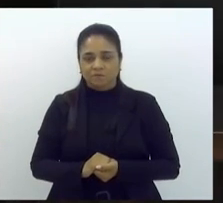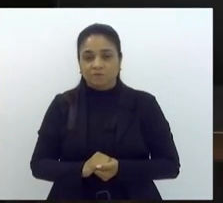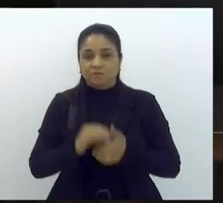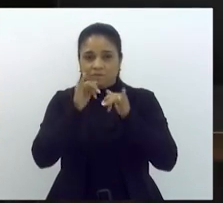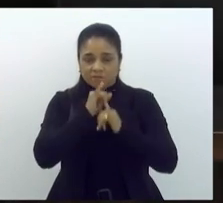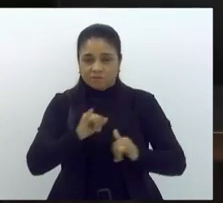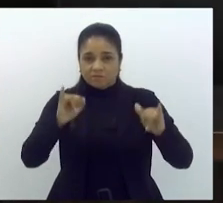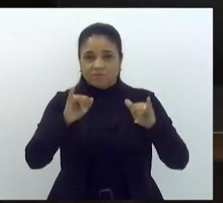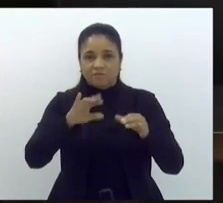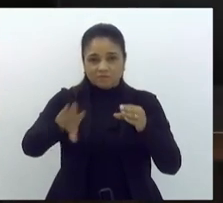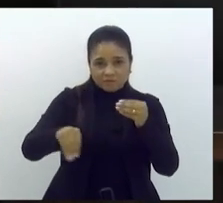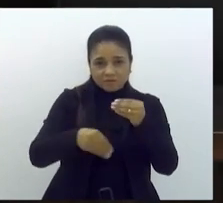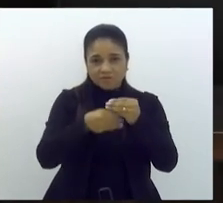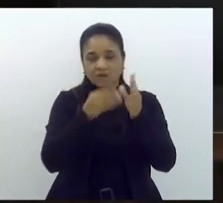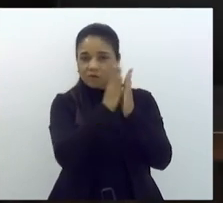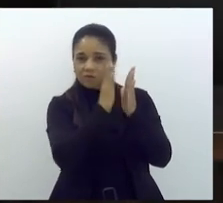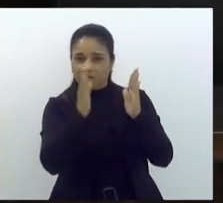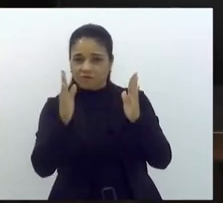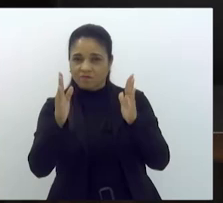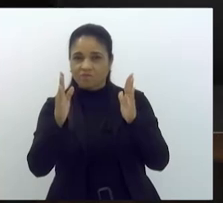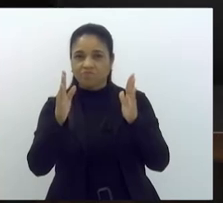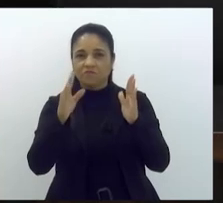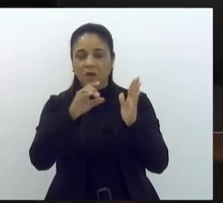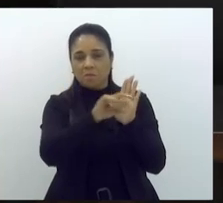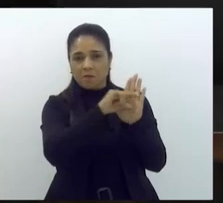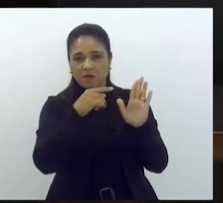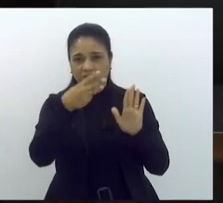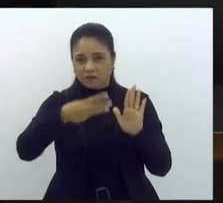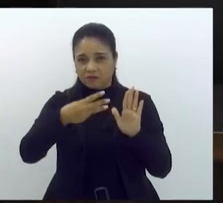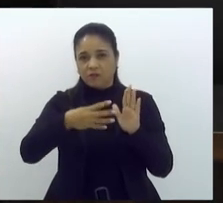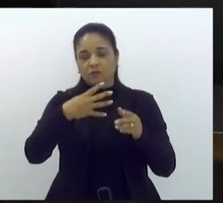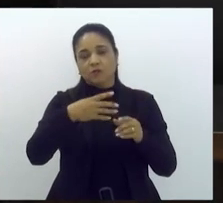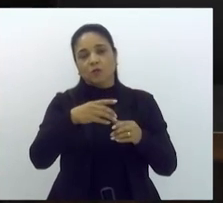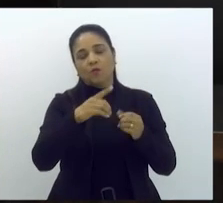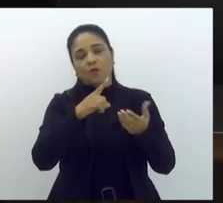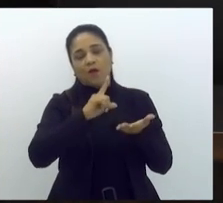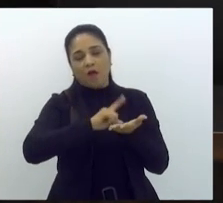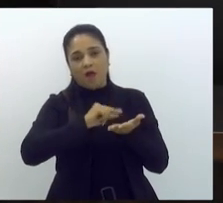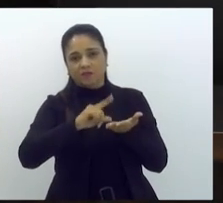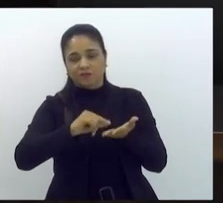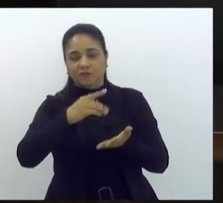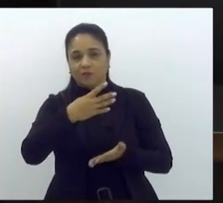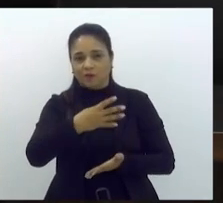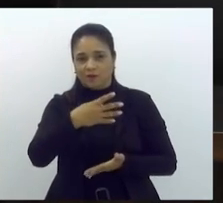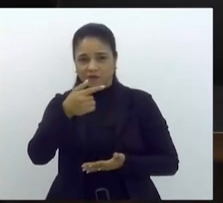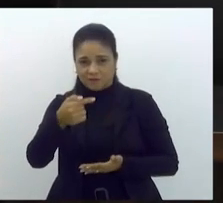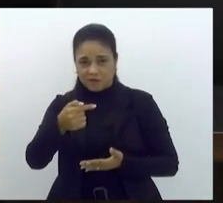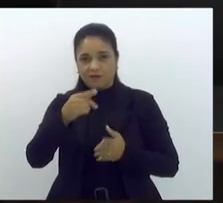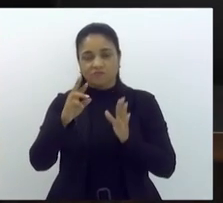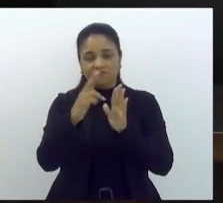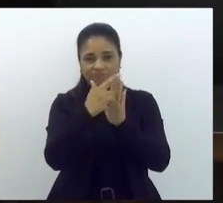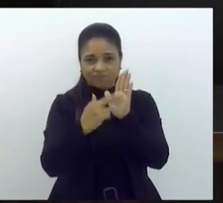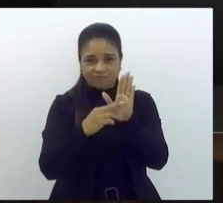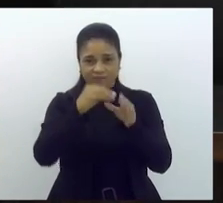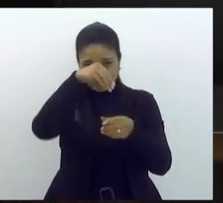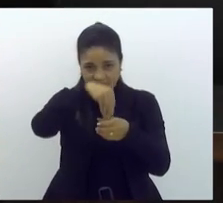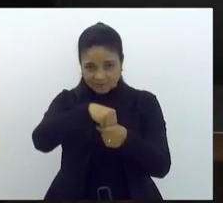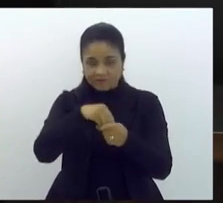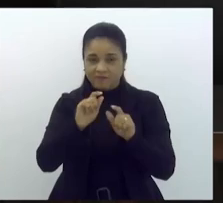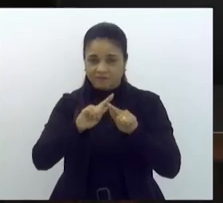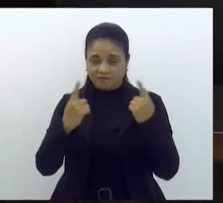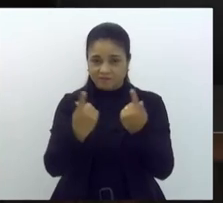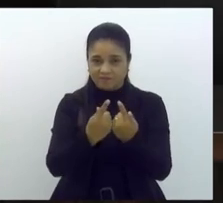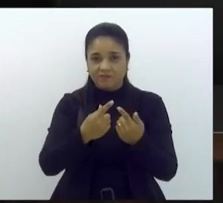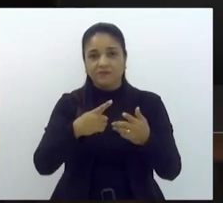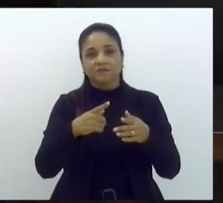anuncie incluído na ordem do dia de acordo com o parágrafo terceiro do artigo 47 do Regimento Interno entre hamitação ordinária